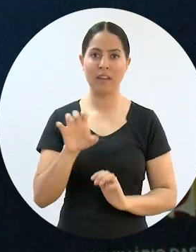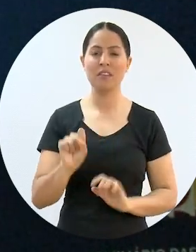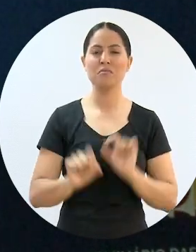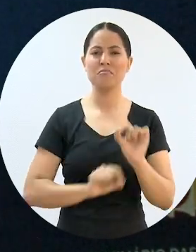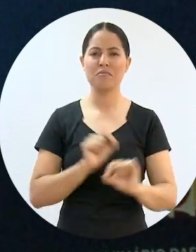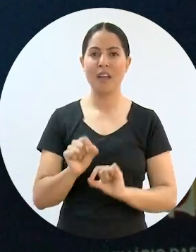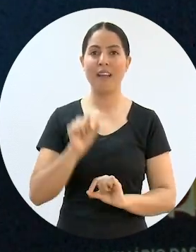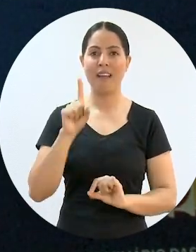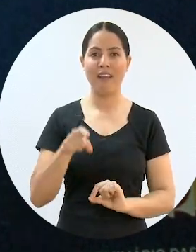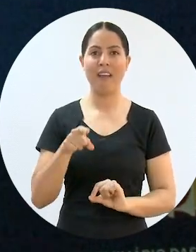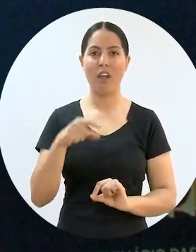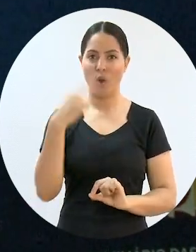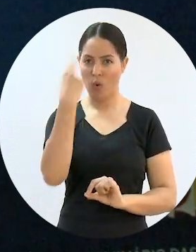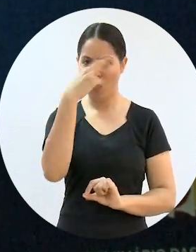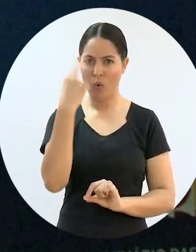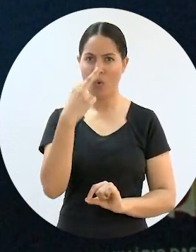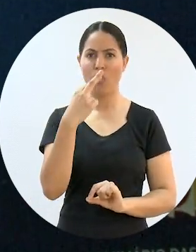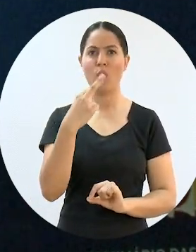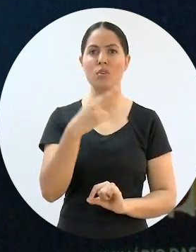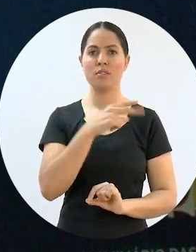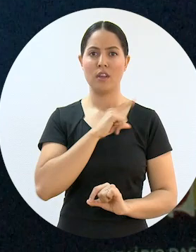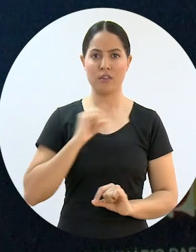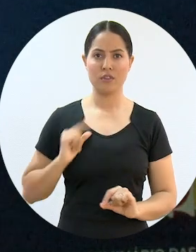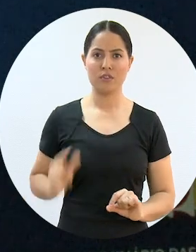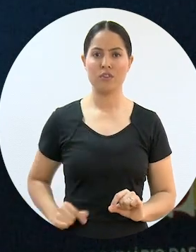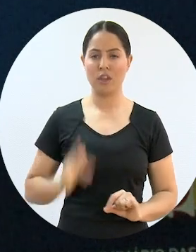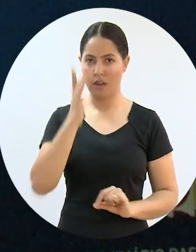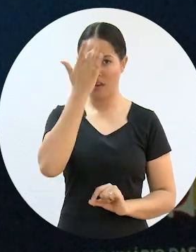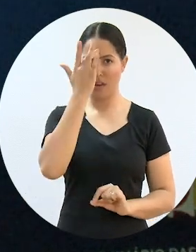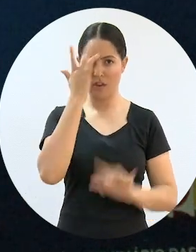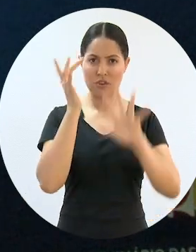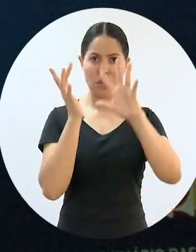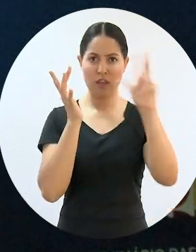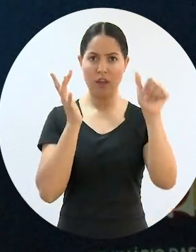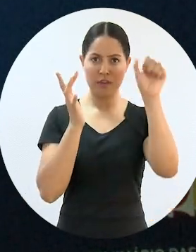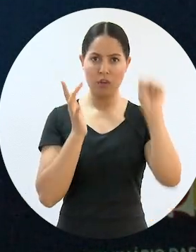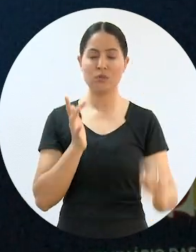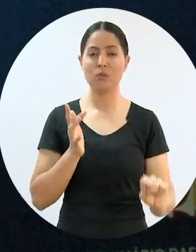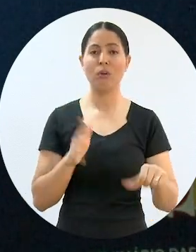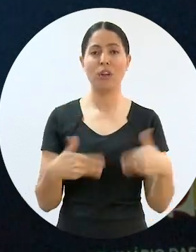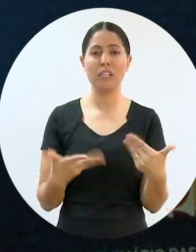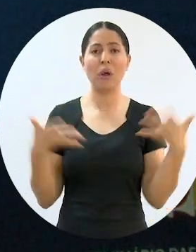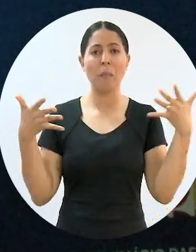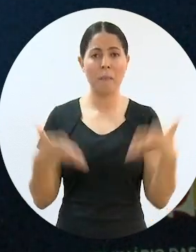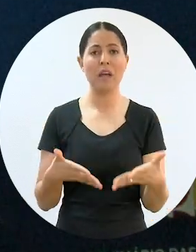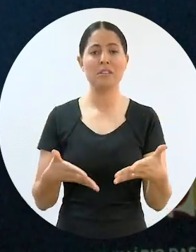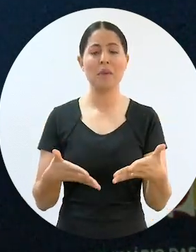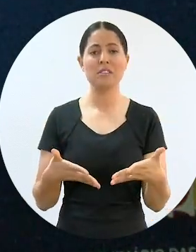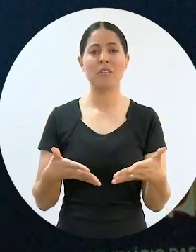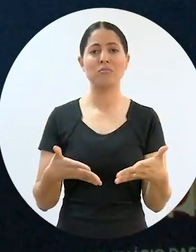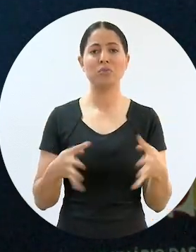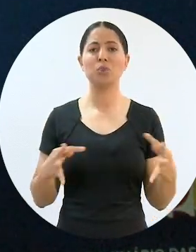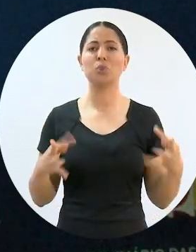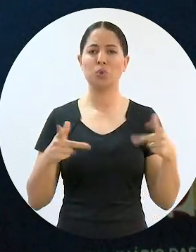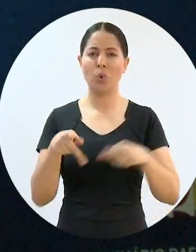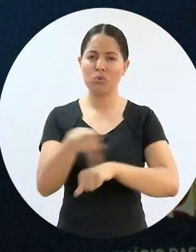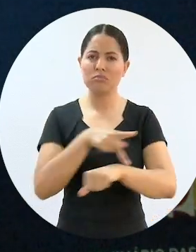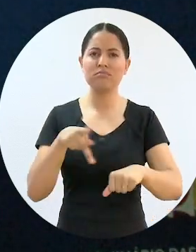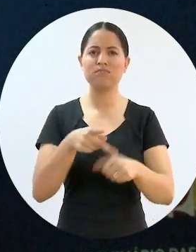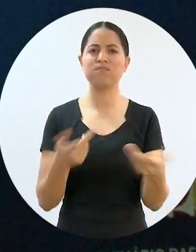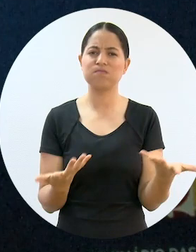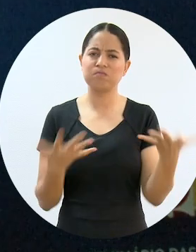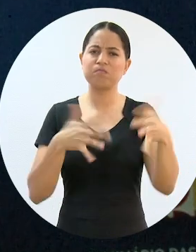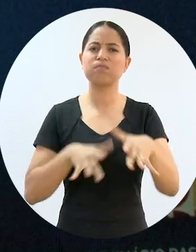a Rússia, a China, a Índia e a África do Sul. Agora vivenciamos essa participação no âmbito